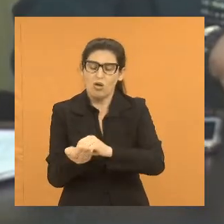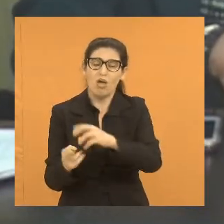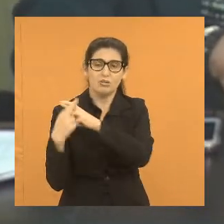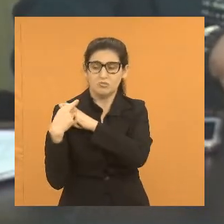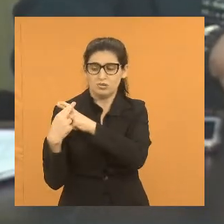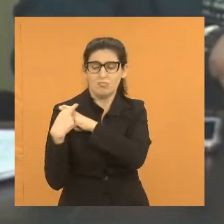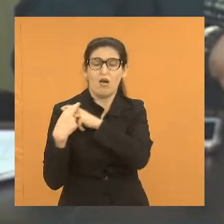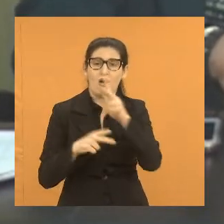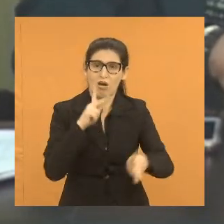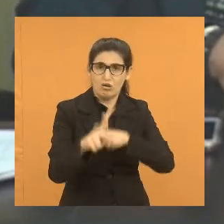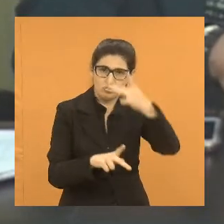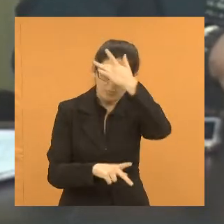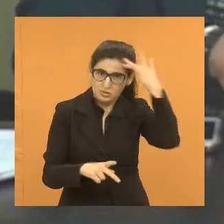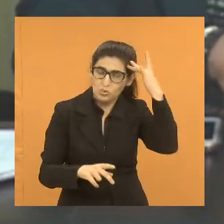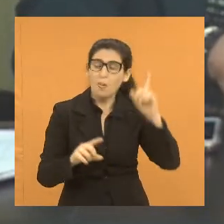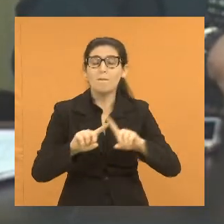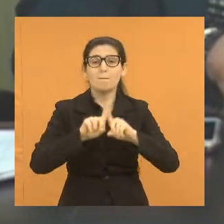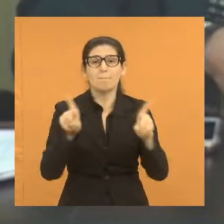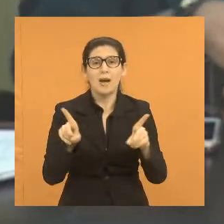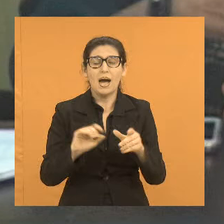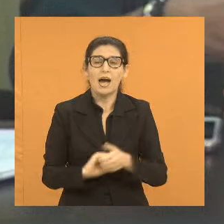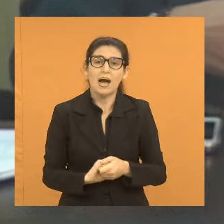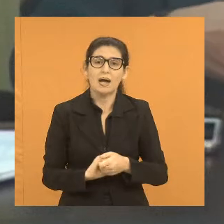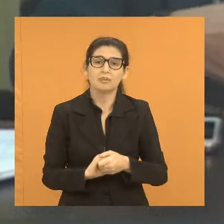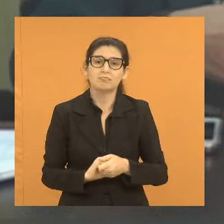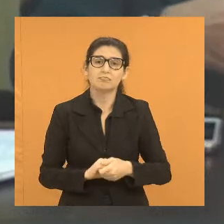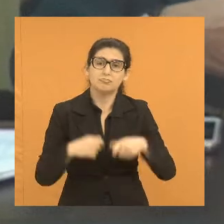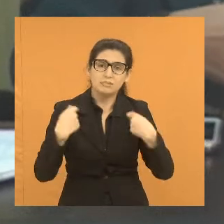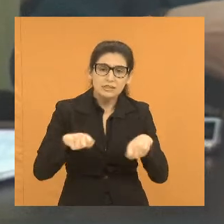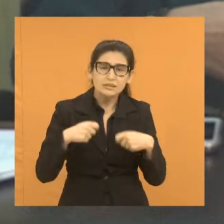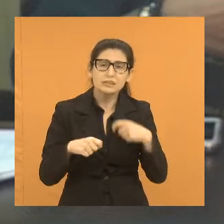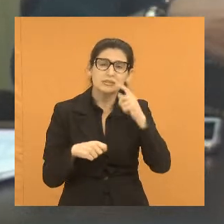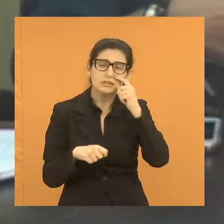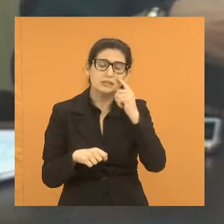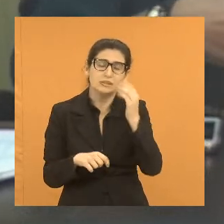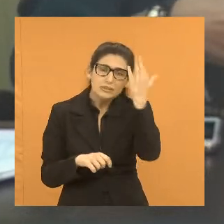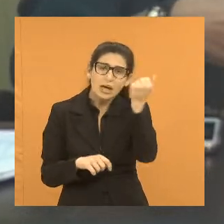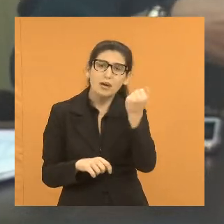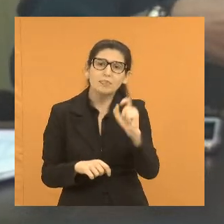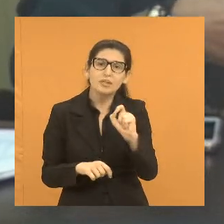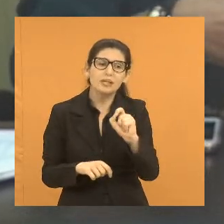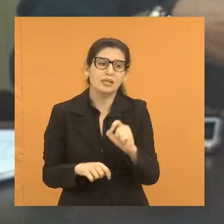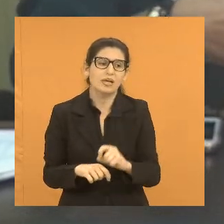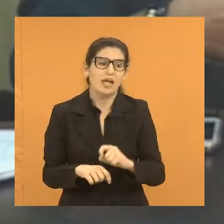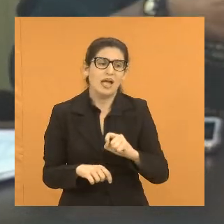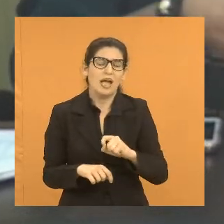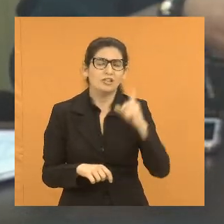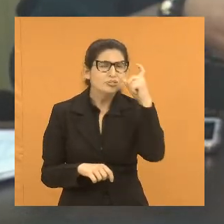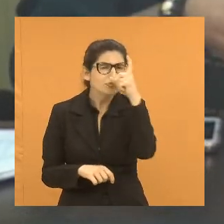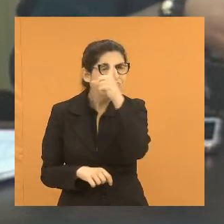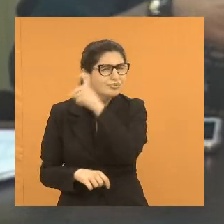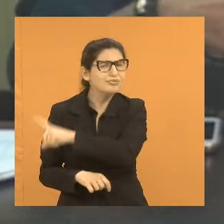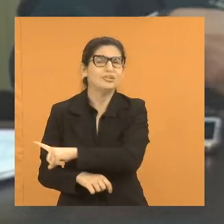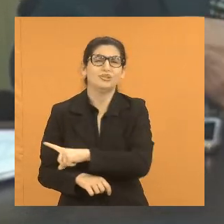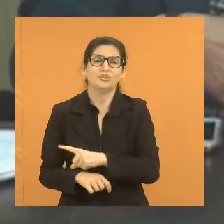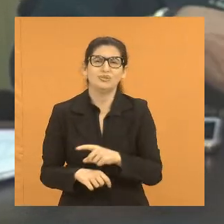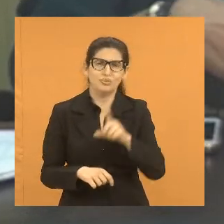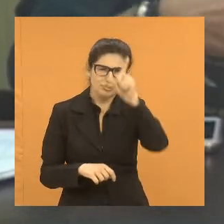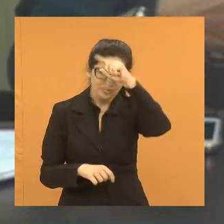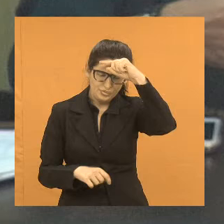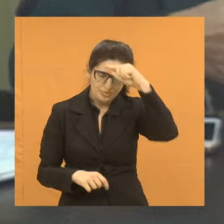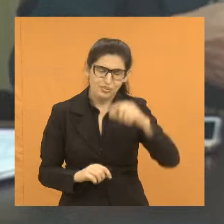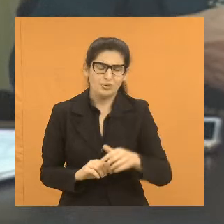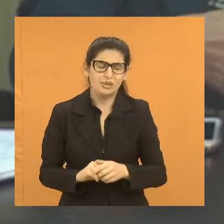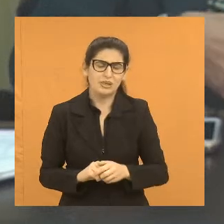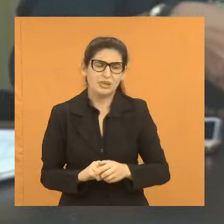o que a gente está tentando ajustar, uma dificuldade do serviço de saúde mesmo receber as ligações